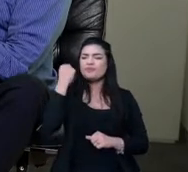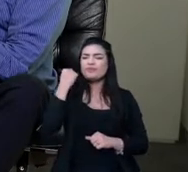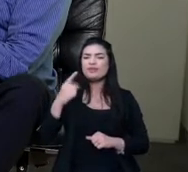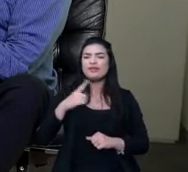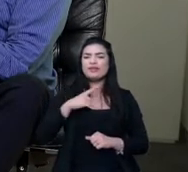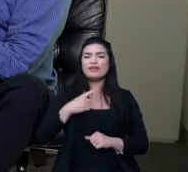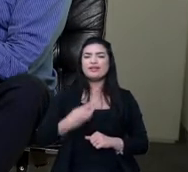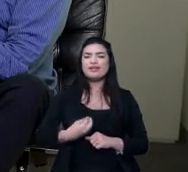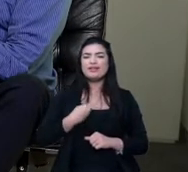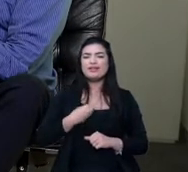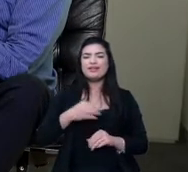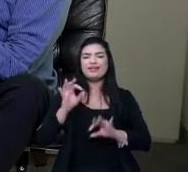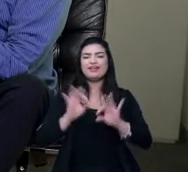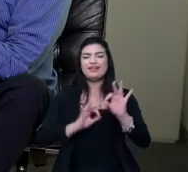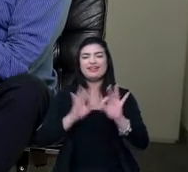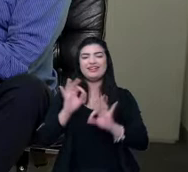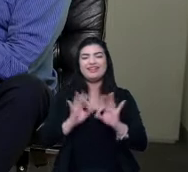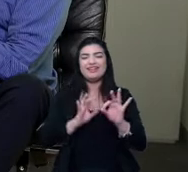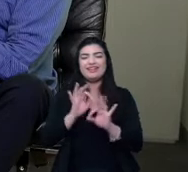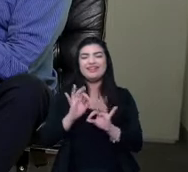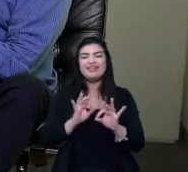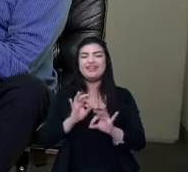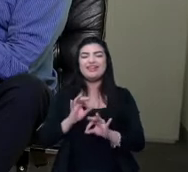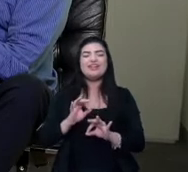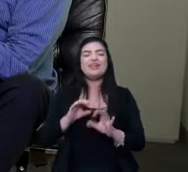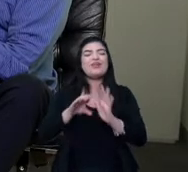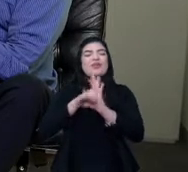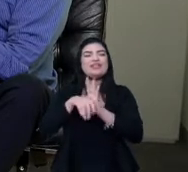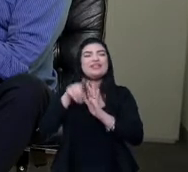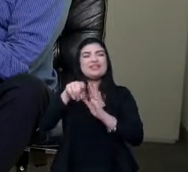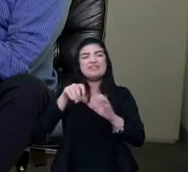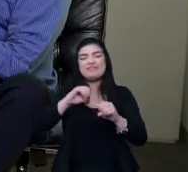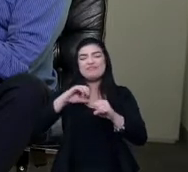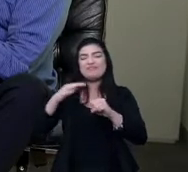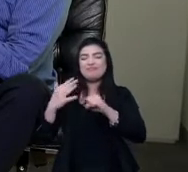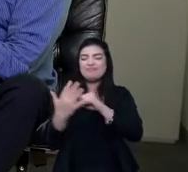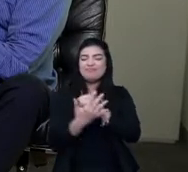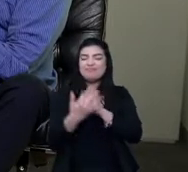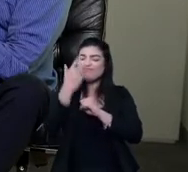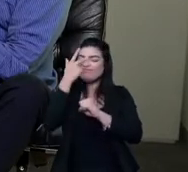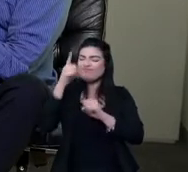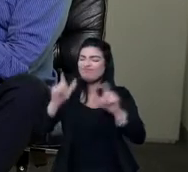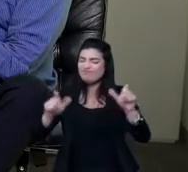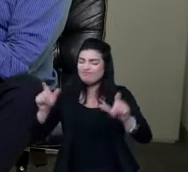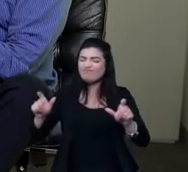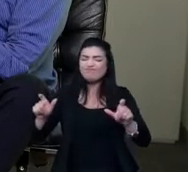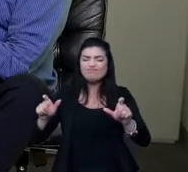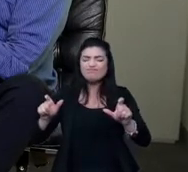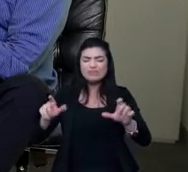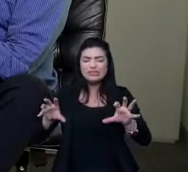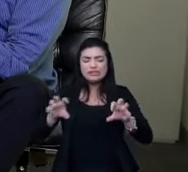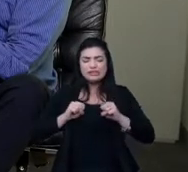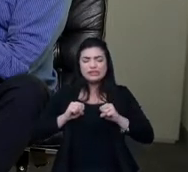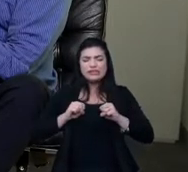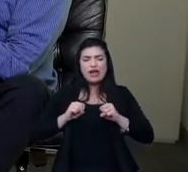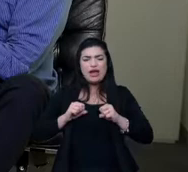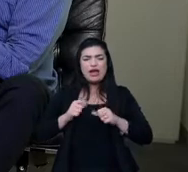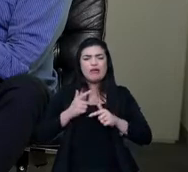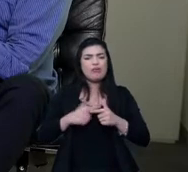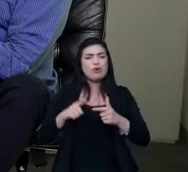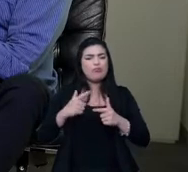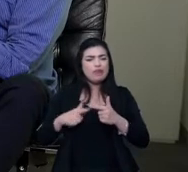contexto excepcional, contexto de pandemia que afetou, né, todos nós, afetou o nosso cotidiano, e você